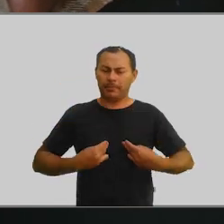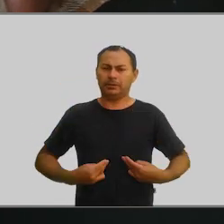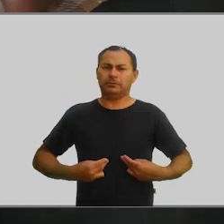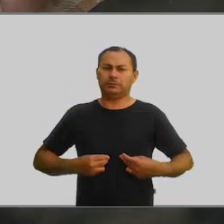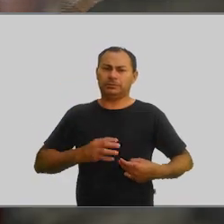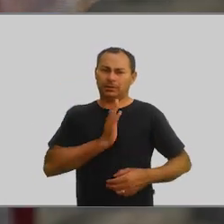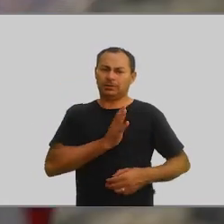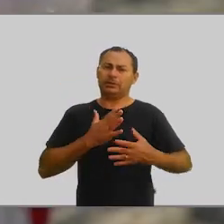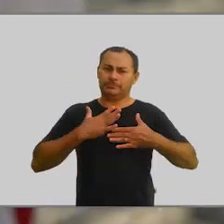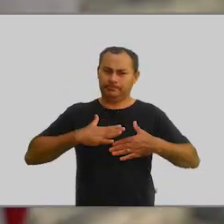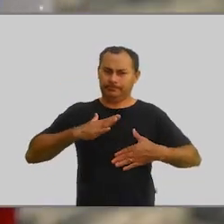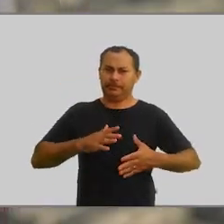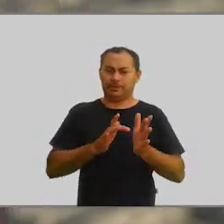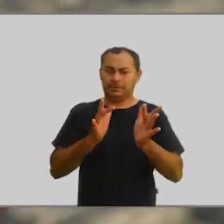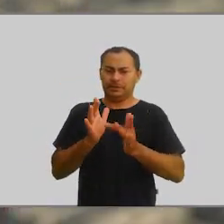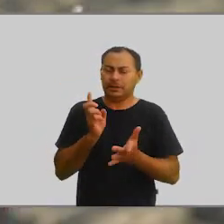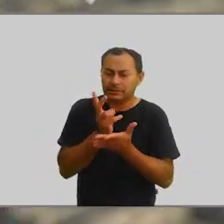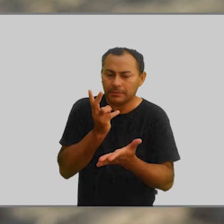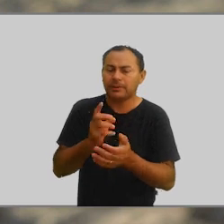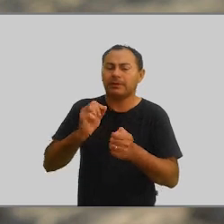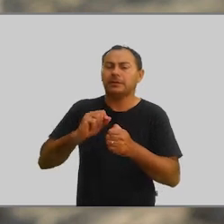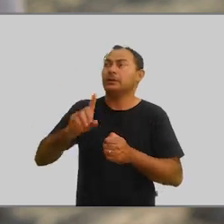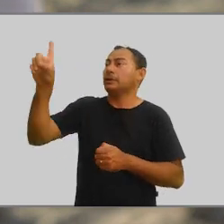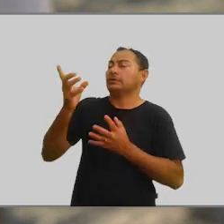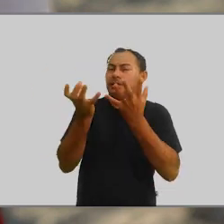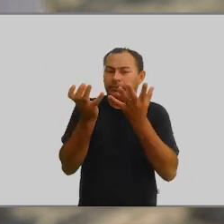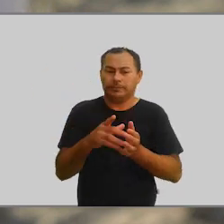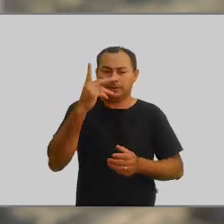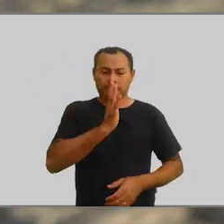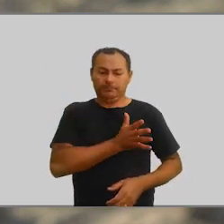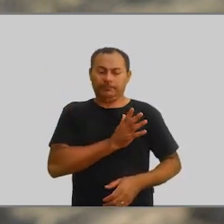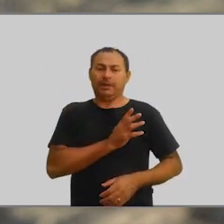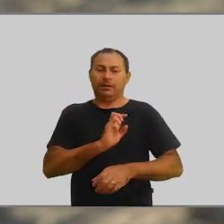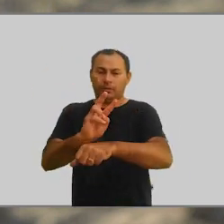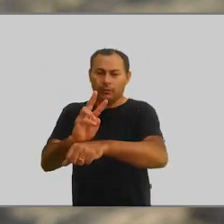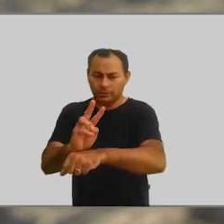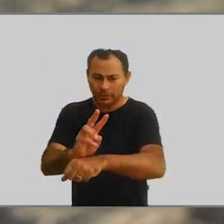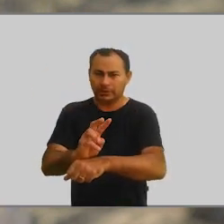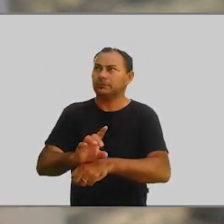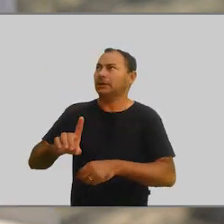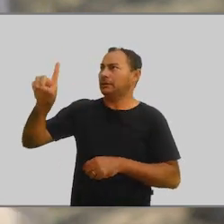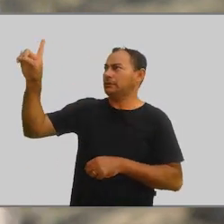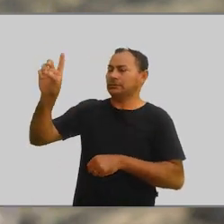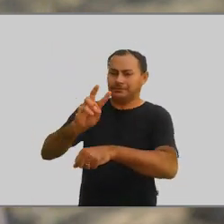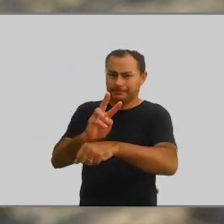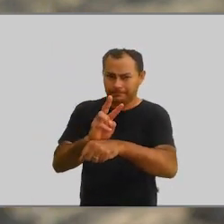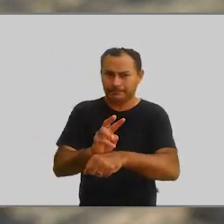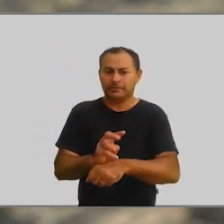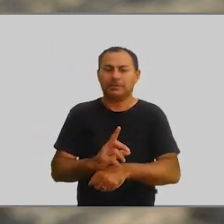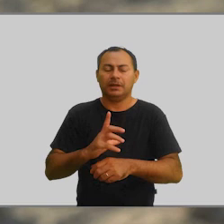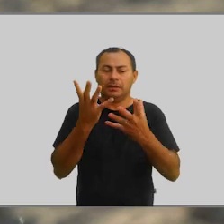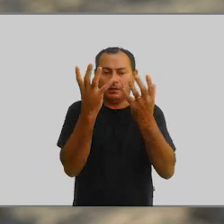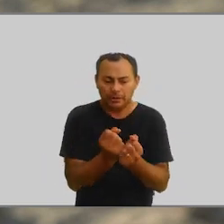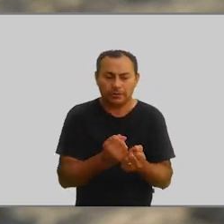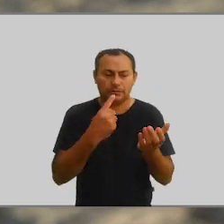de coração. Ele sempre fazia o que o Pai queria. O seu coração era controlado pelo Pai. Tomar